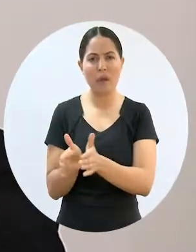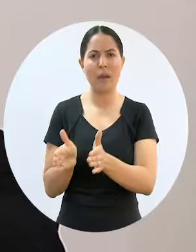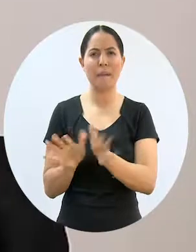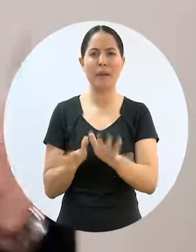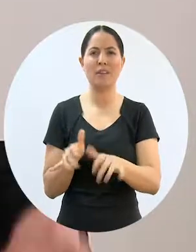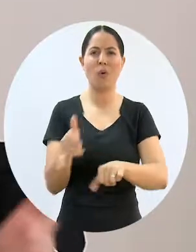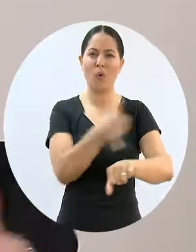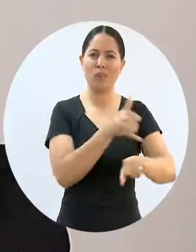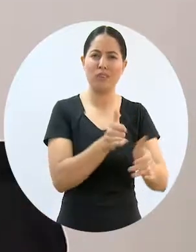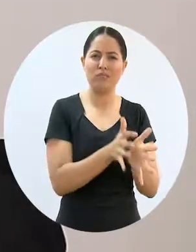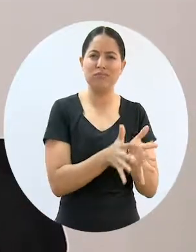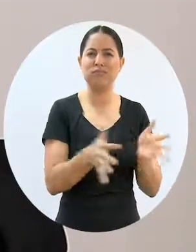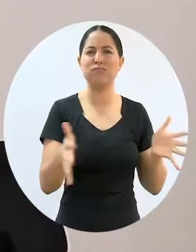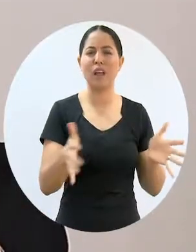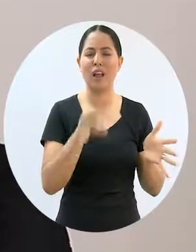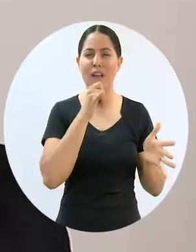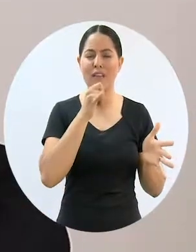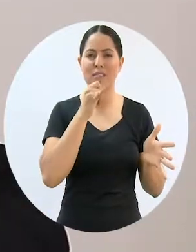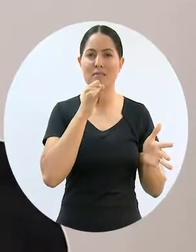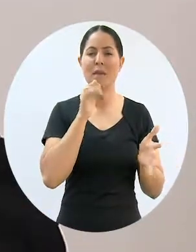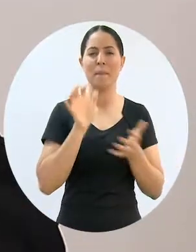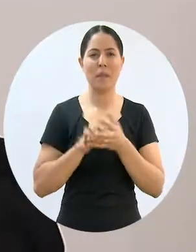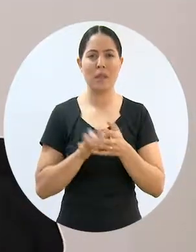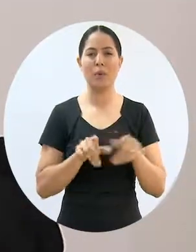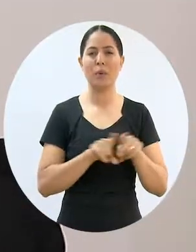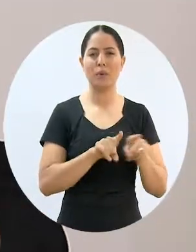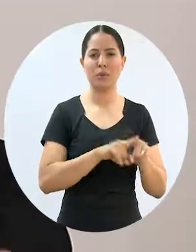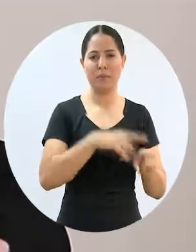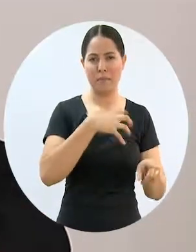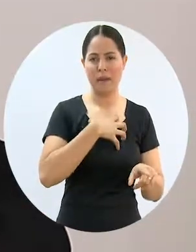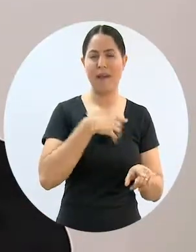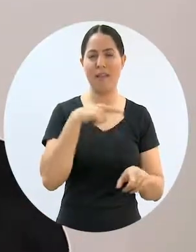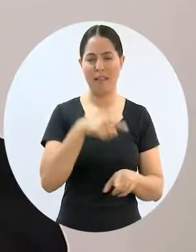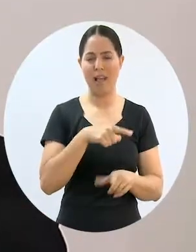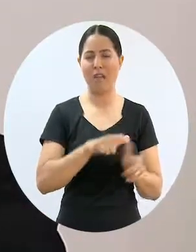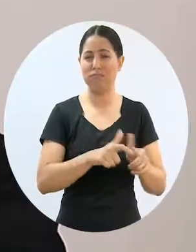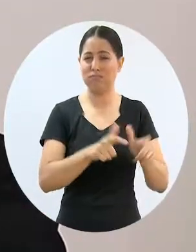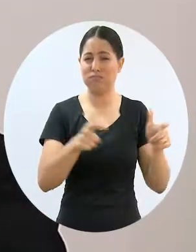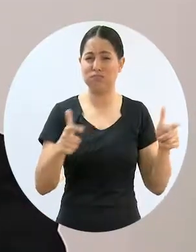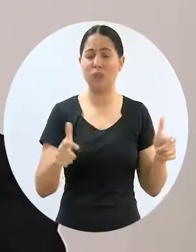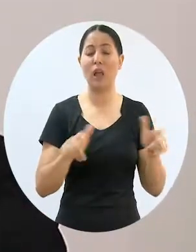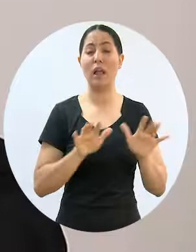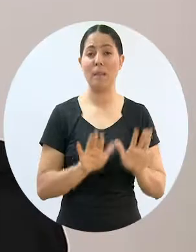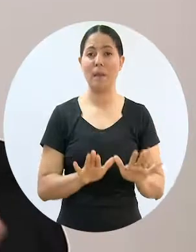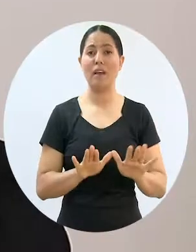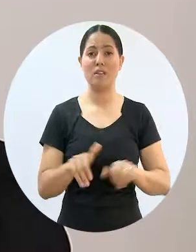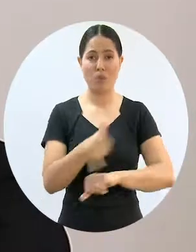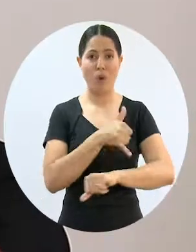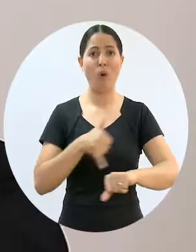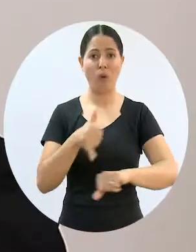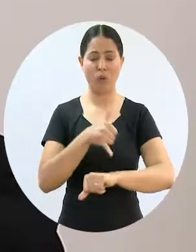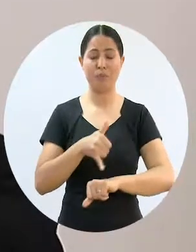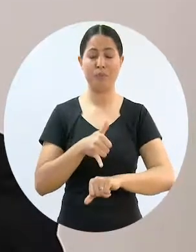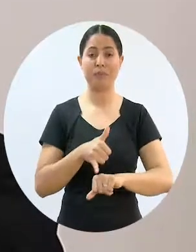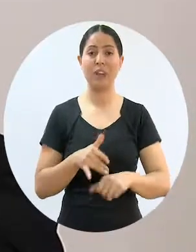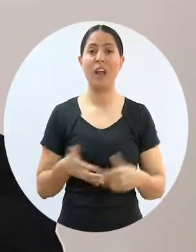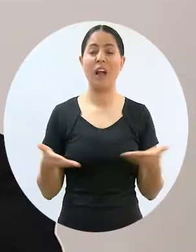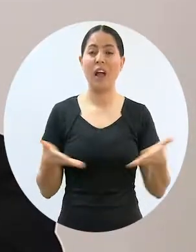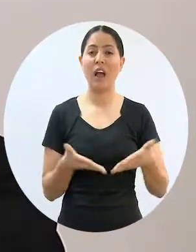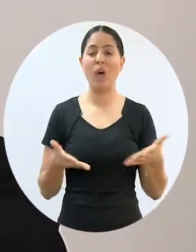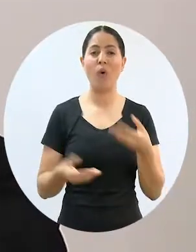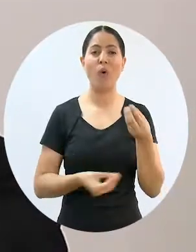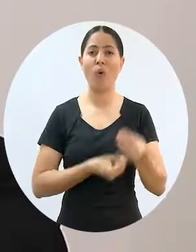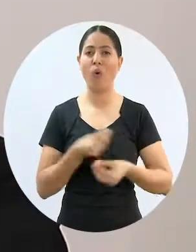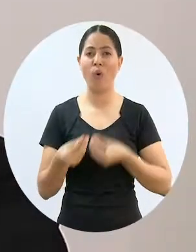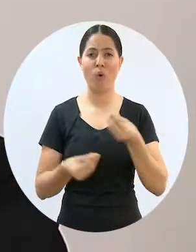como em Pernambuco e na Bahia, são manchas imensas e uma quantidade muito grande de óleo. Até o momento, as